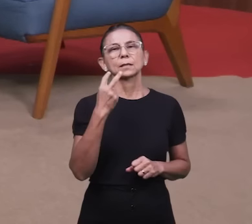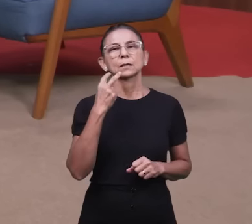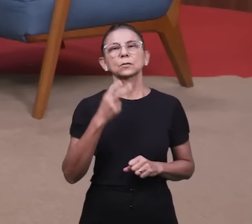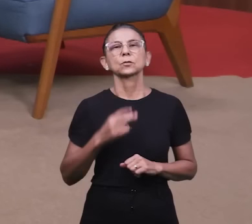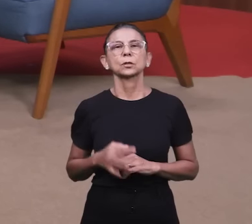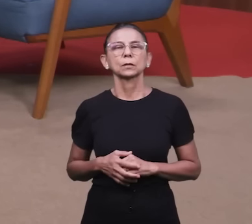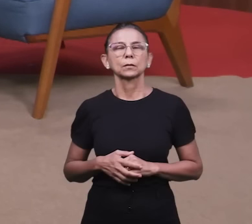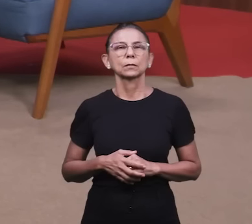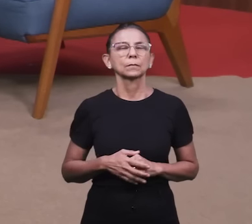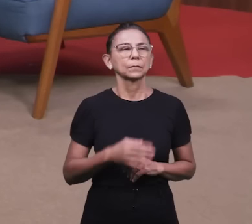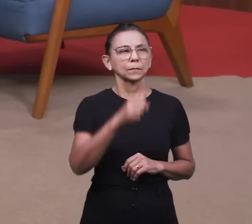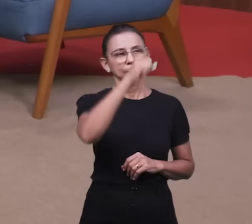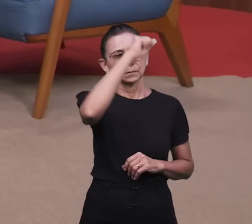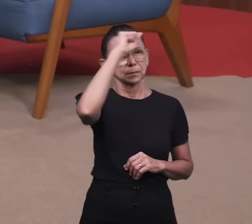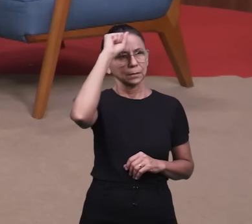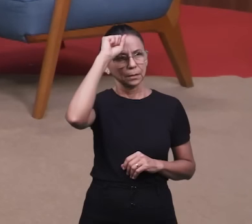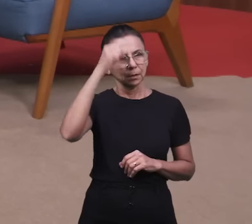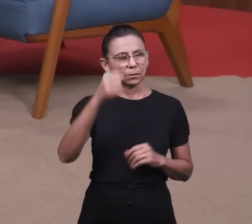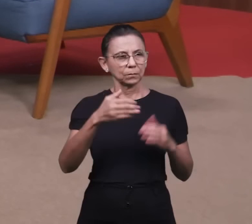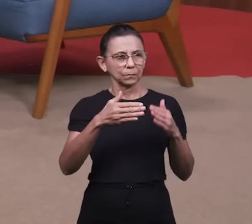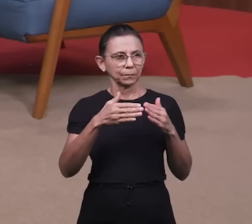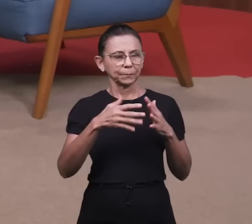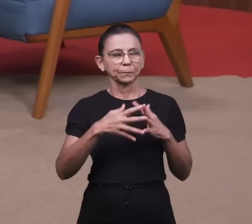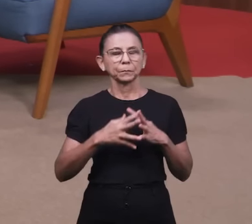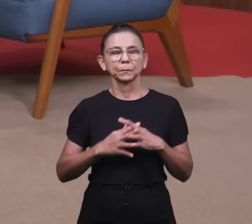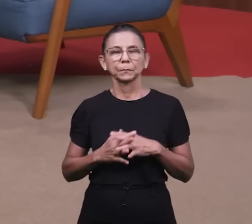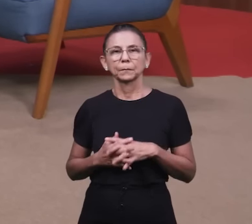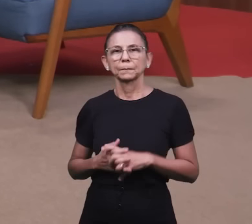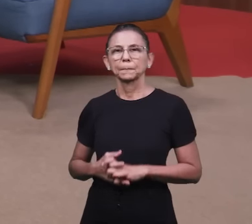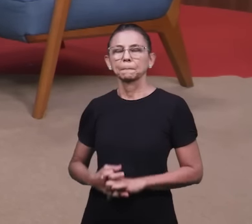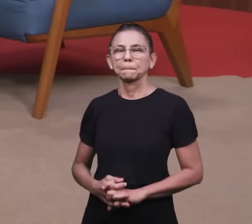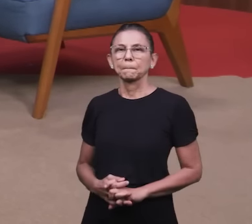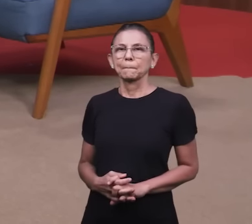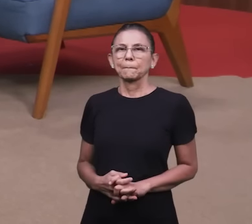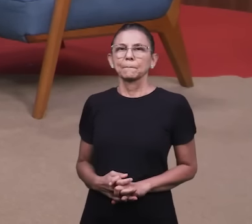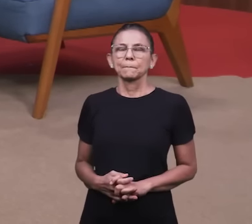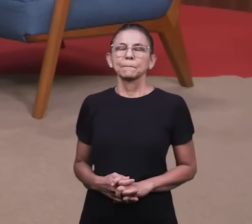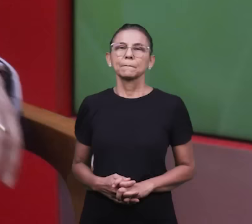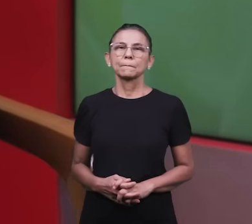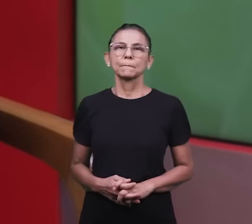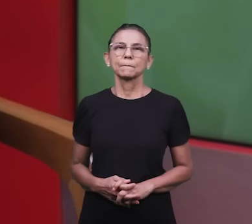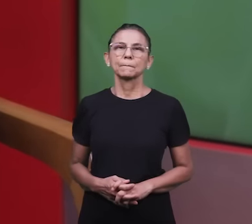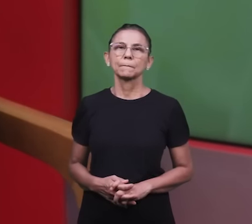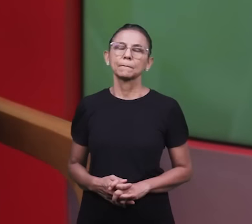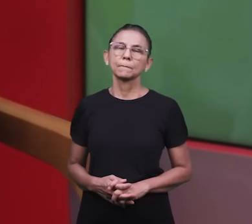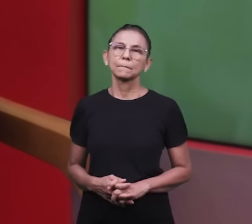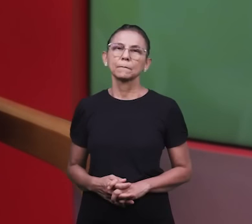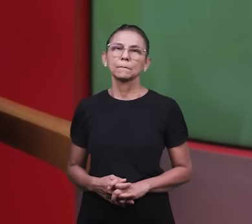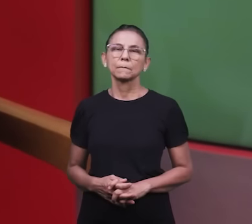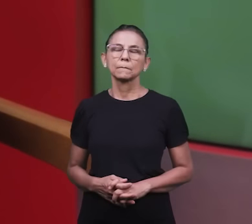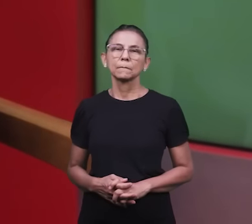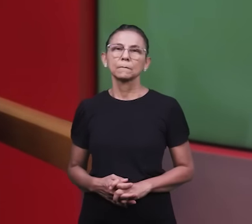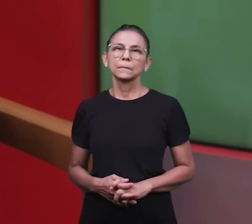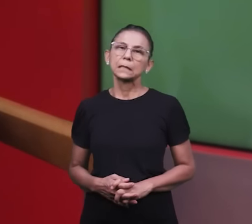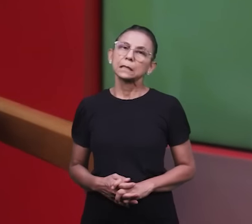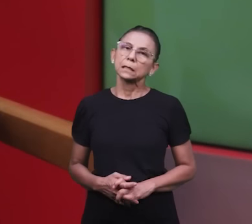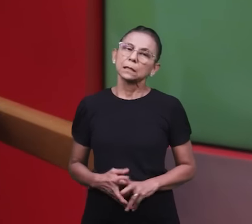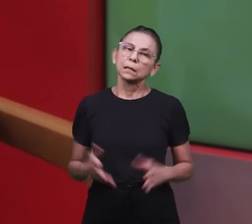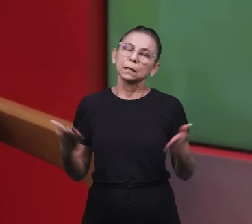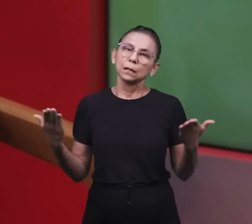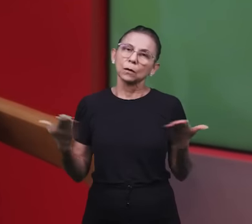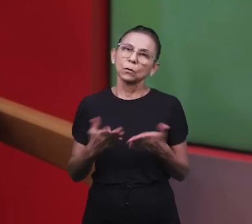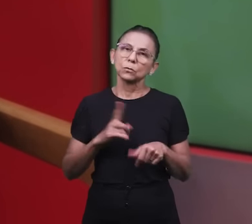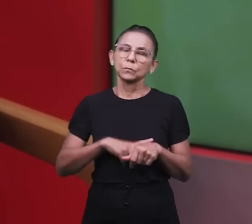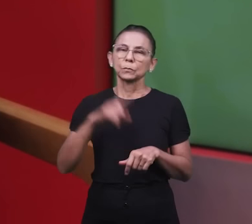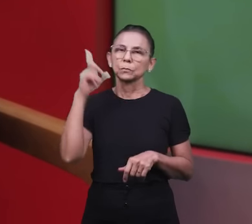conversamos aqui tratamos aqui vou pedir pastor Sérgio para trazer essa palavra para os nossos irmãos o momento difícil